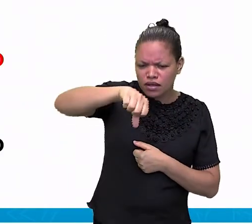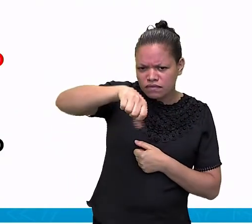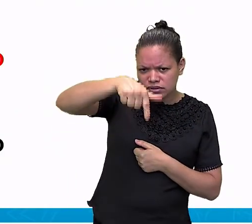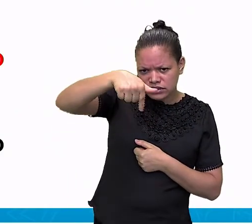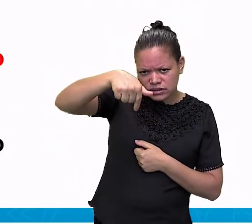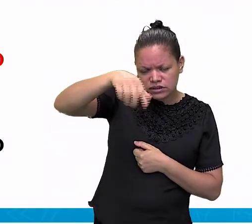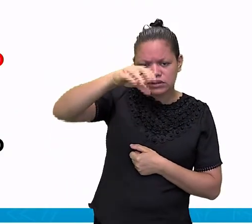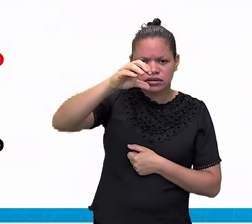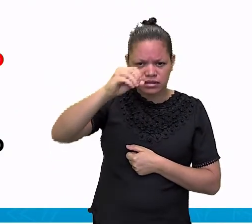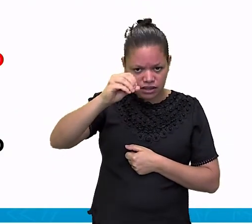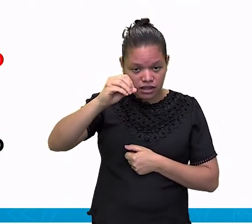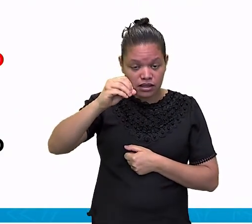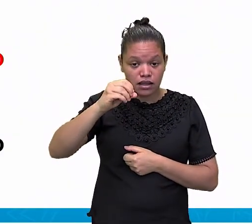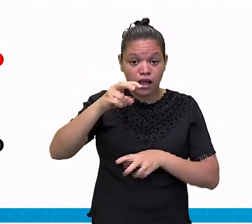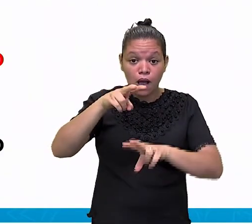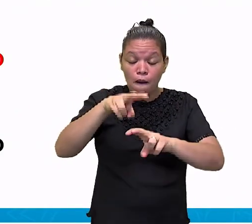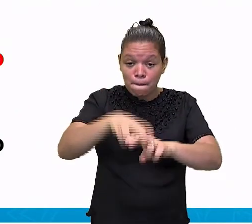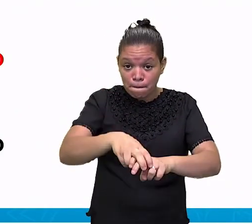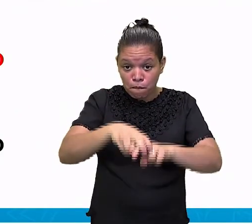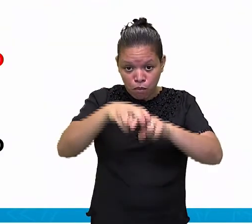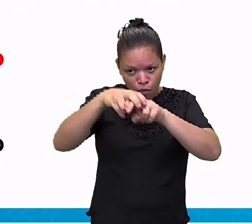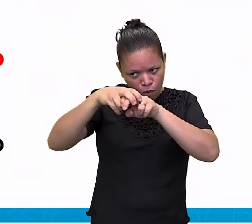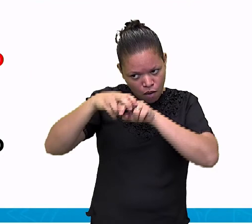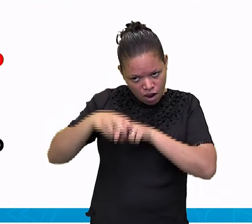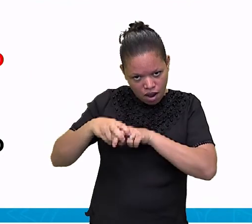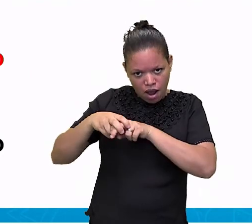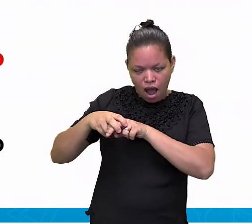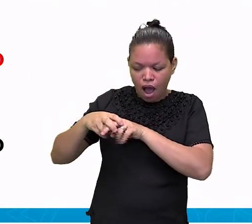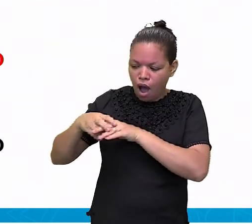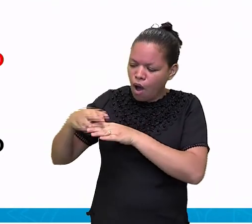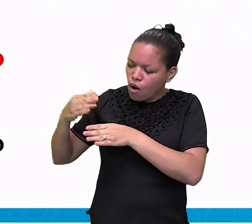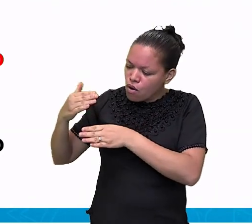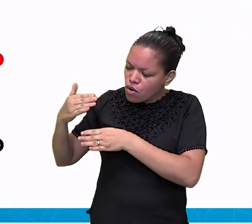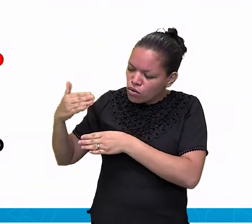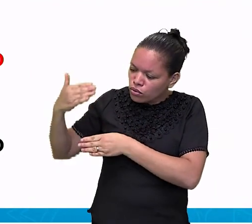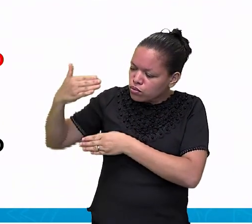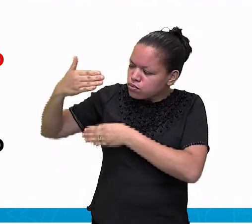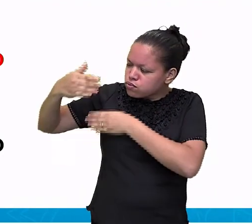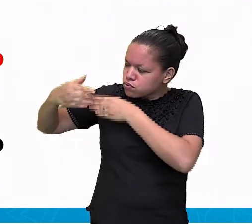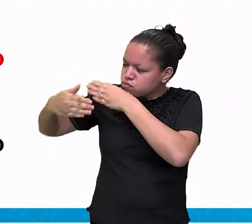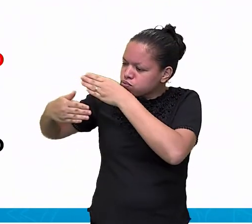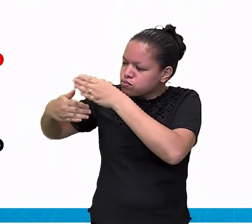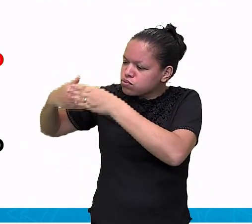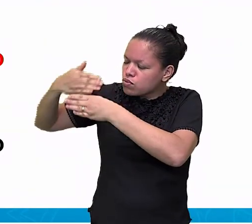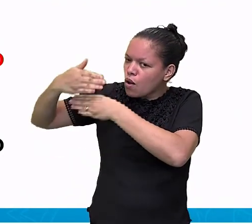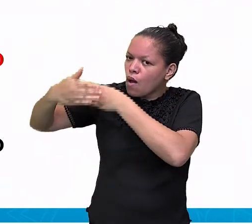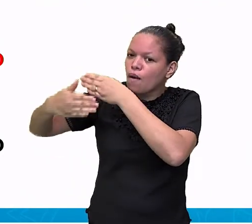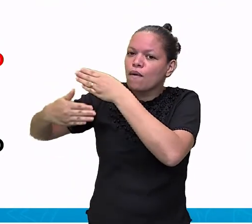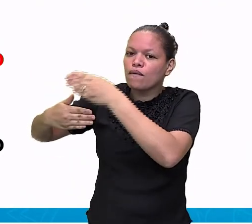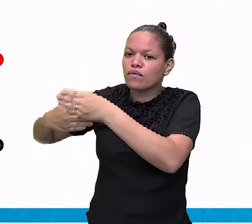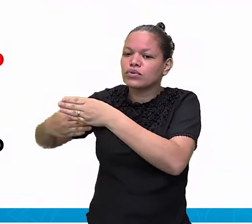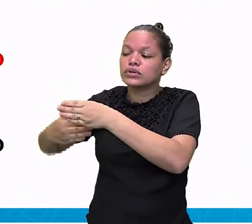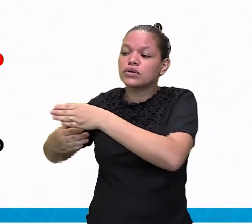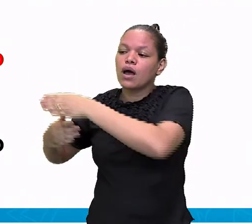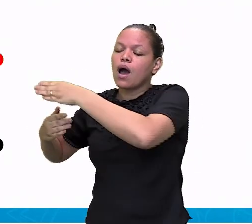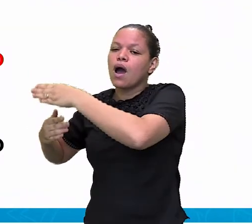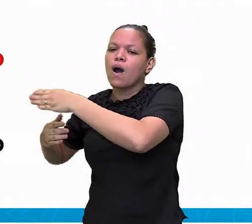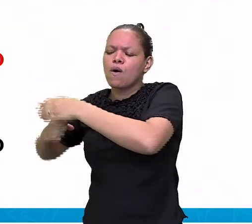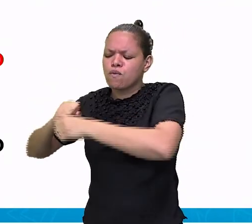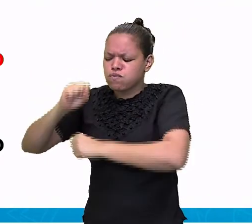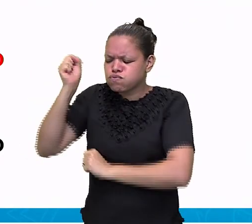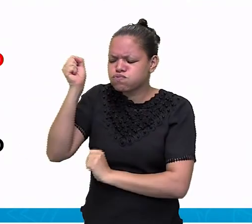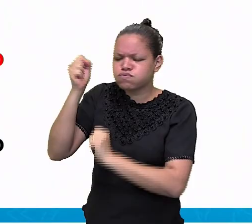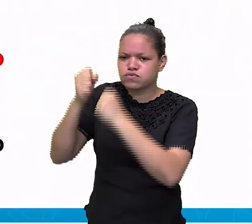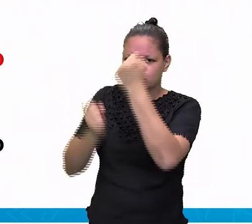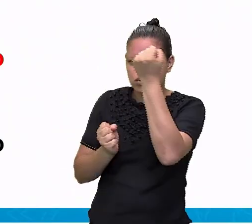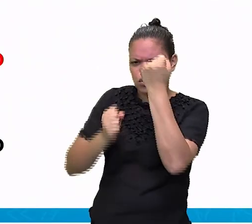crescimento industrial, onde a população procurou emprego nas áreas urbanas devido a esse crescimento. E a letra